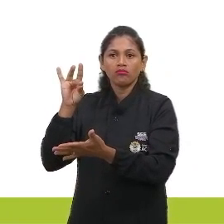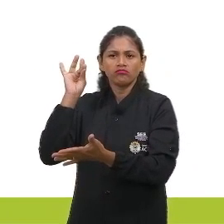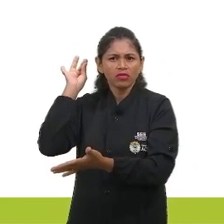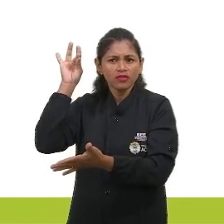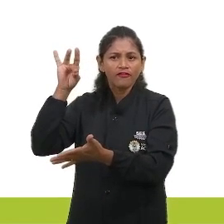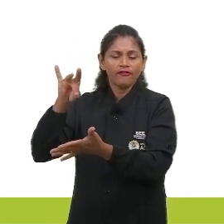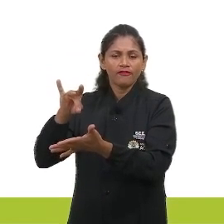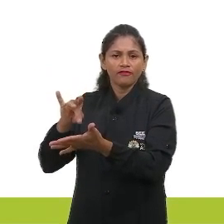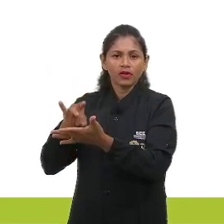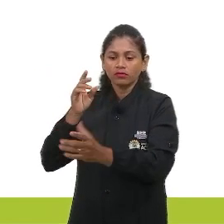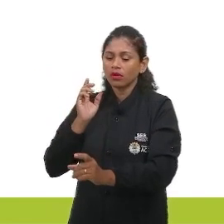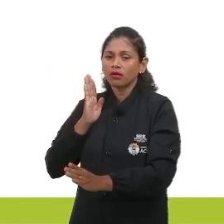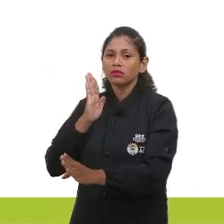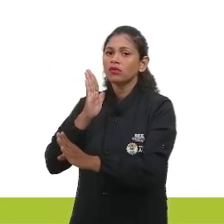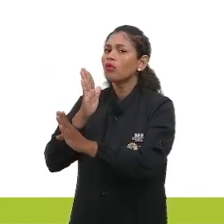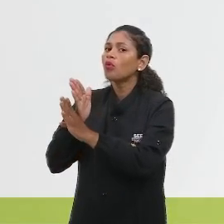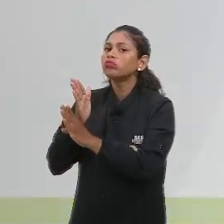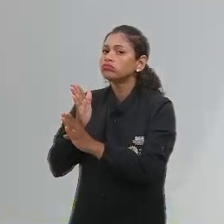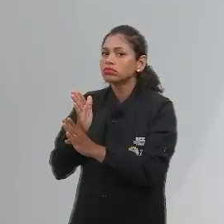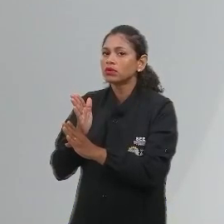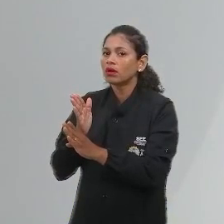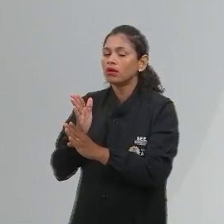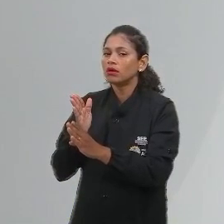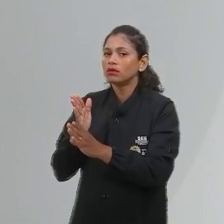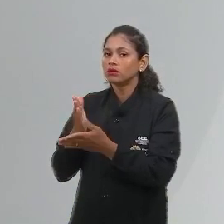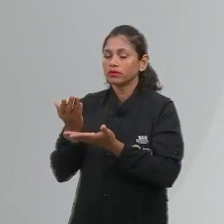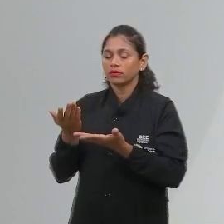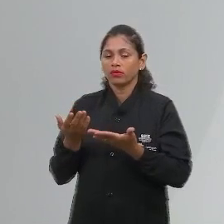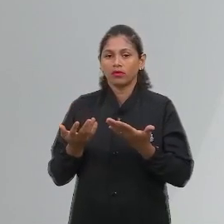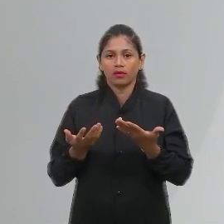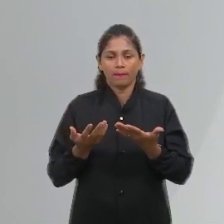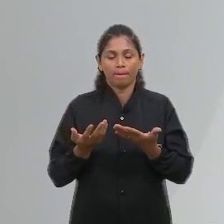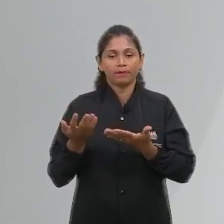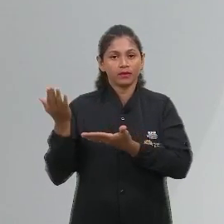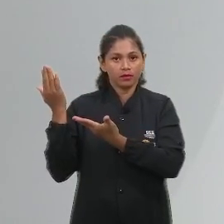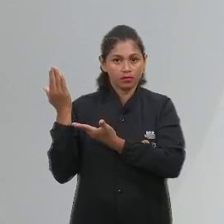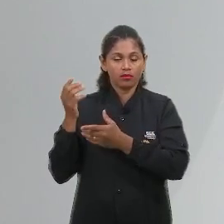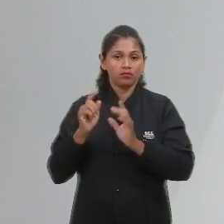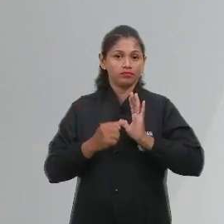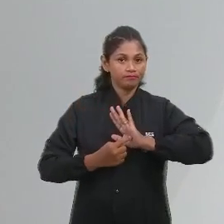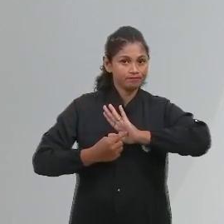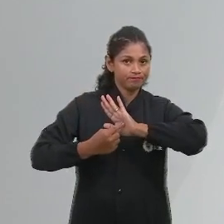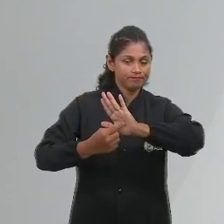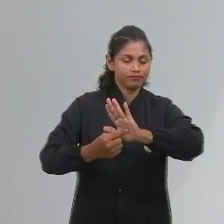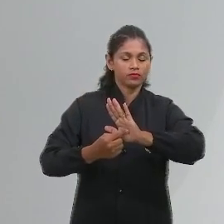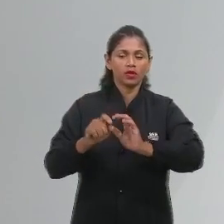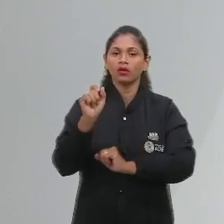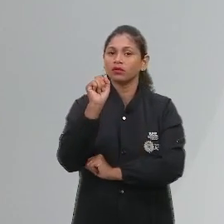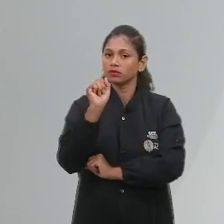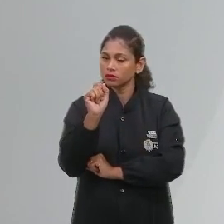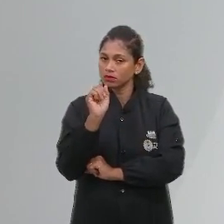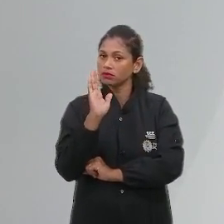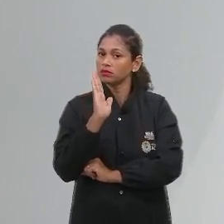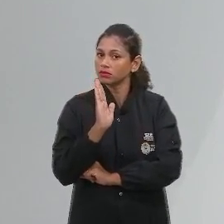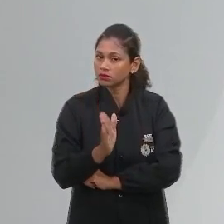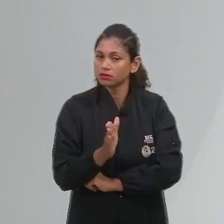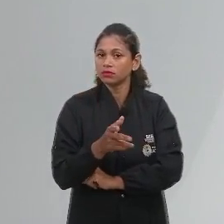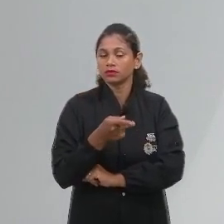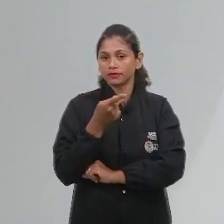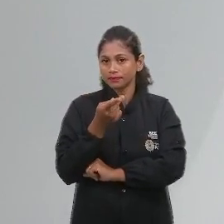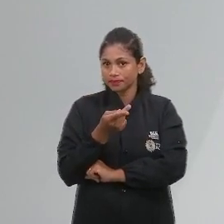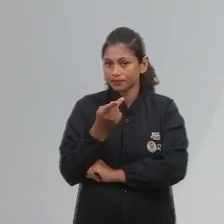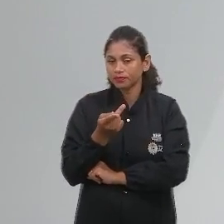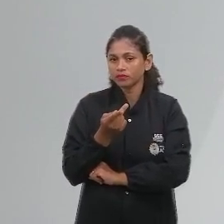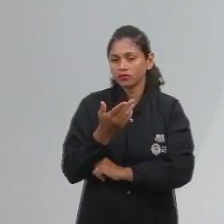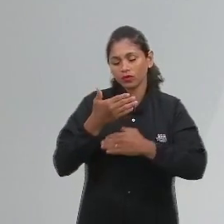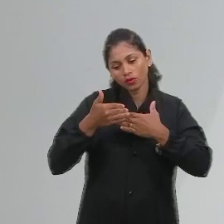para suportá-la? Ou seja, essa charge ela acaba refletindo muito bem o que eu já ponderei a vocês